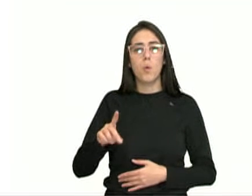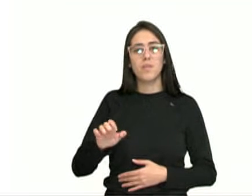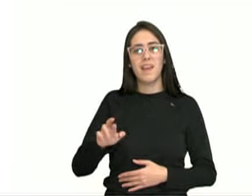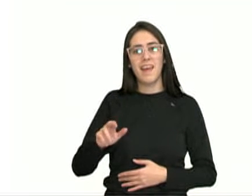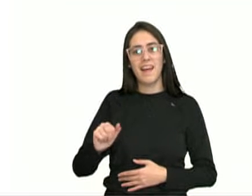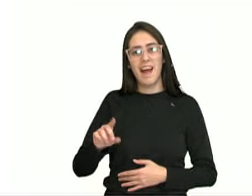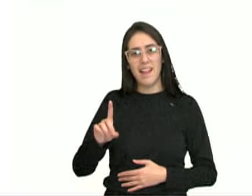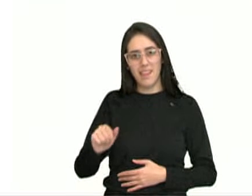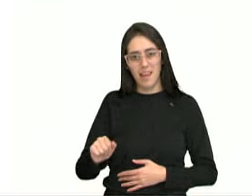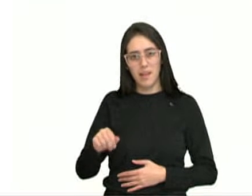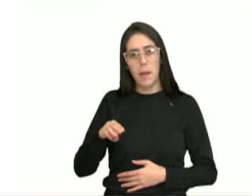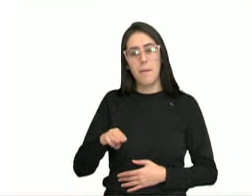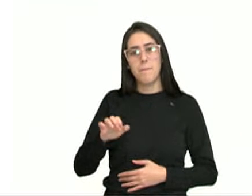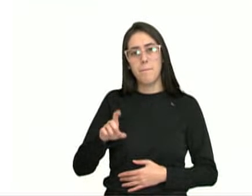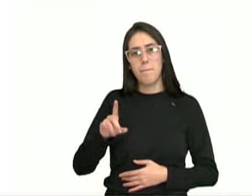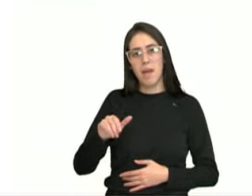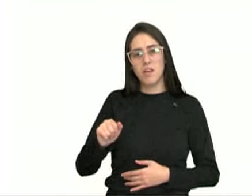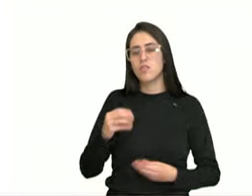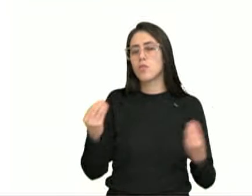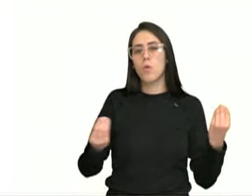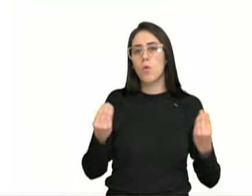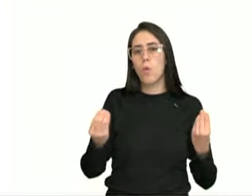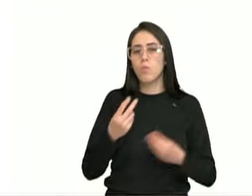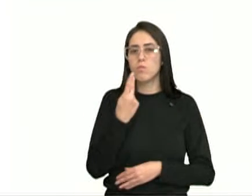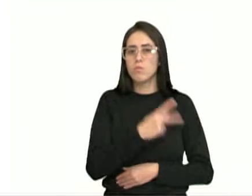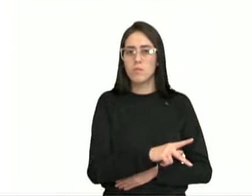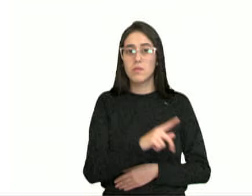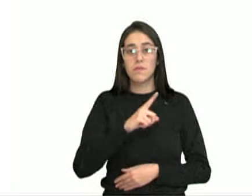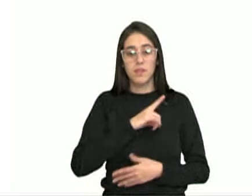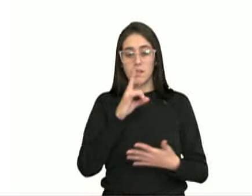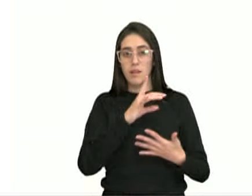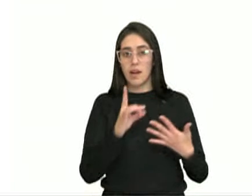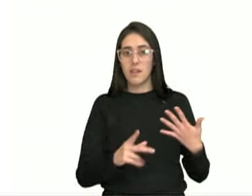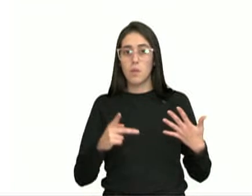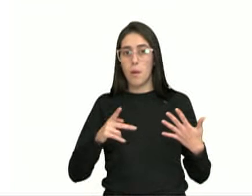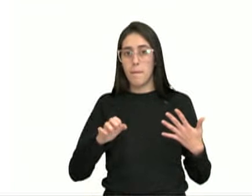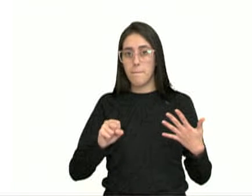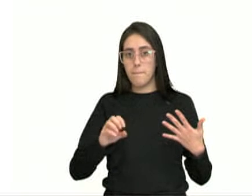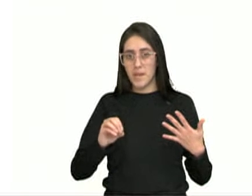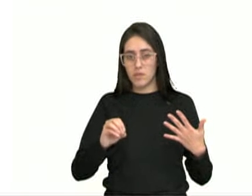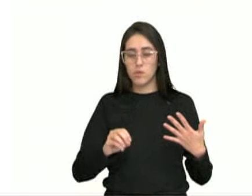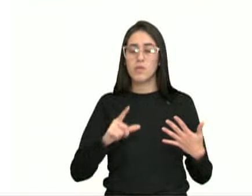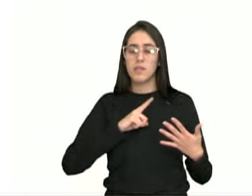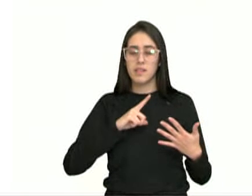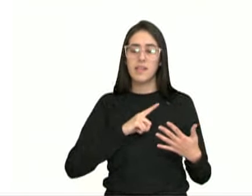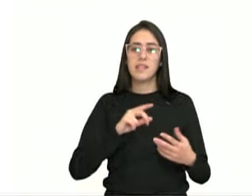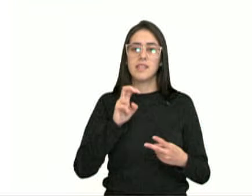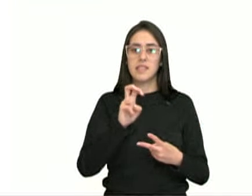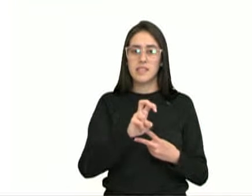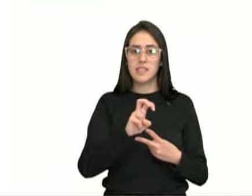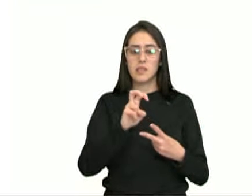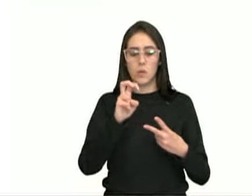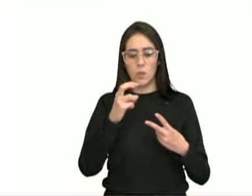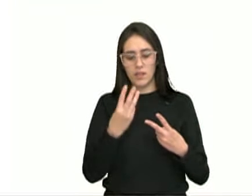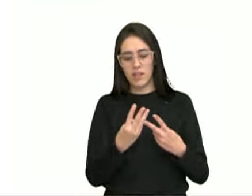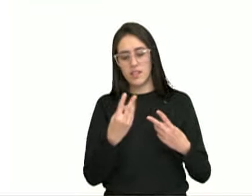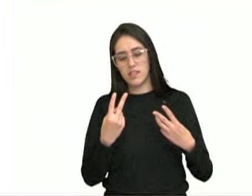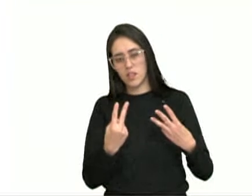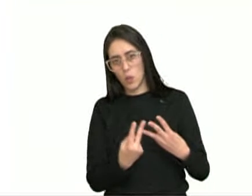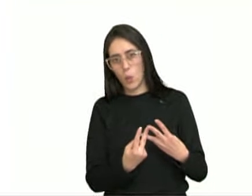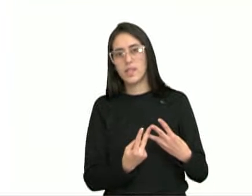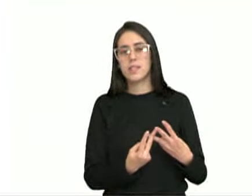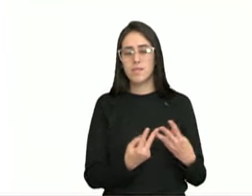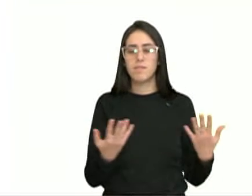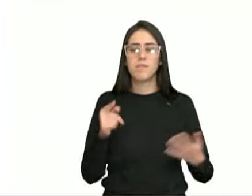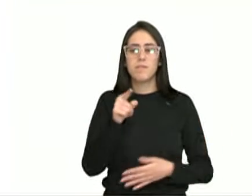desse candidato, sabendo que os respectivos pesos são 5, 3 e 2. Então, a professora